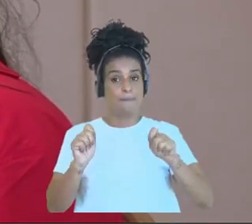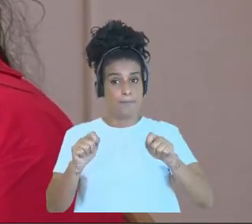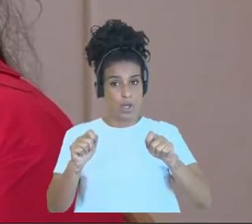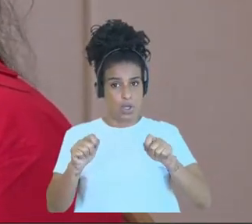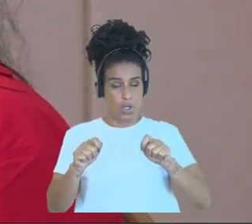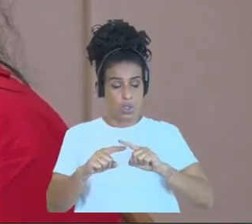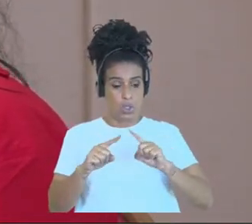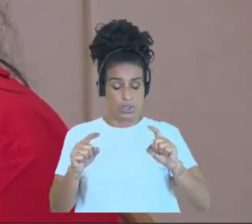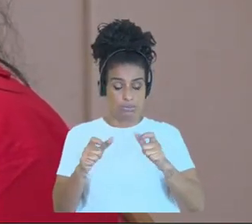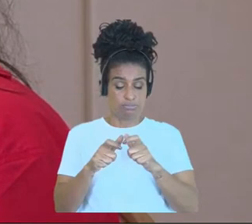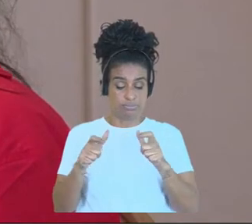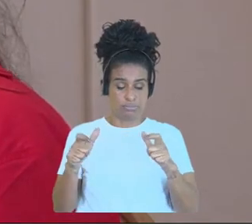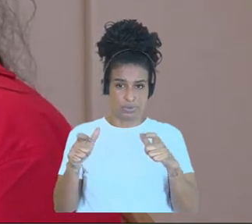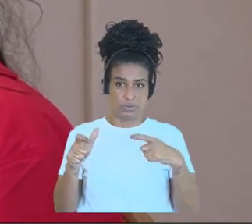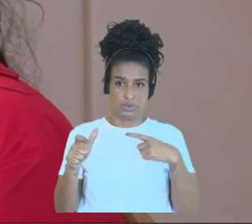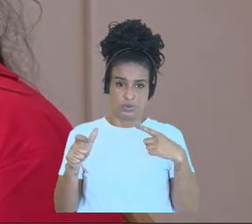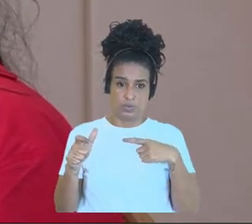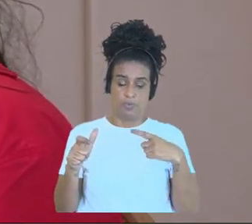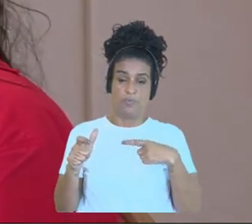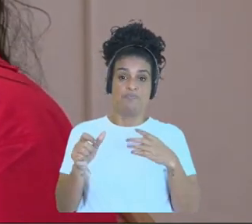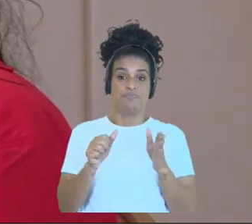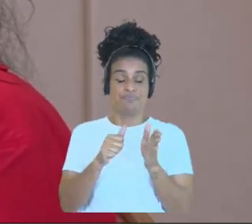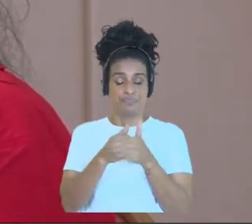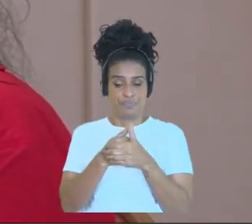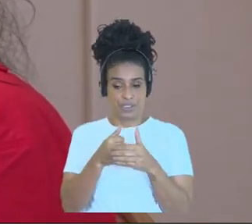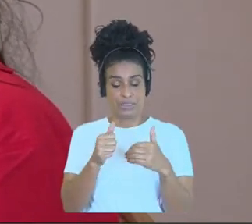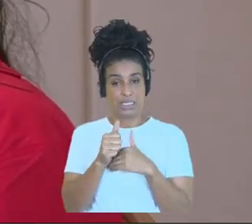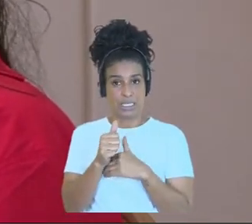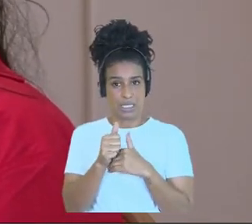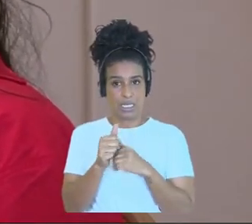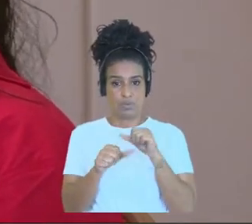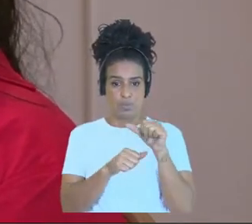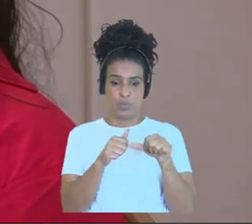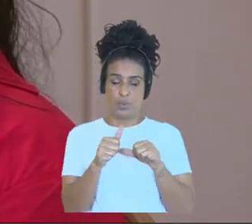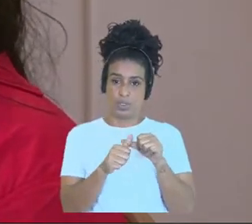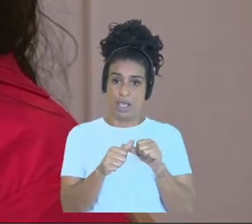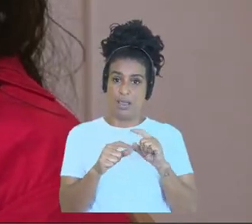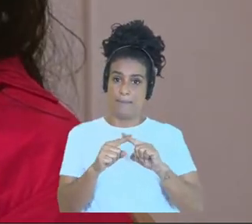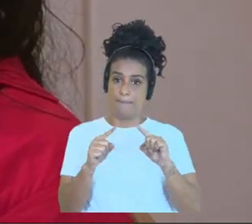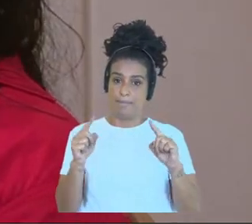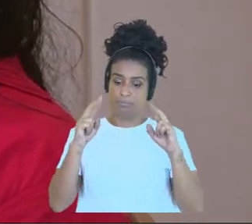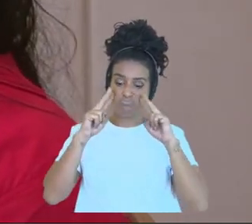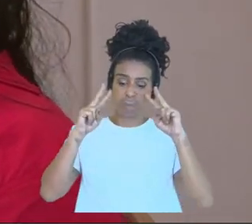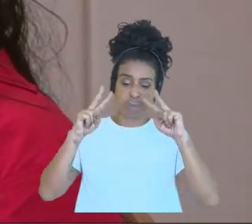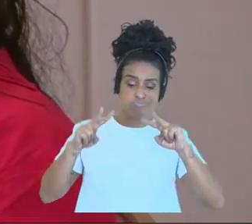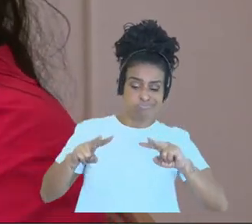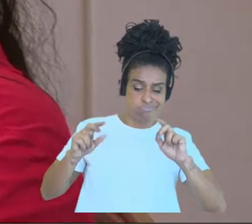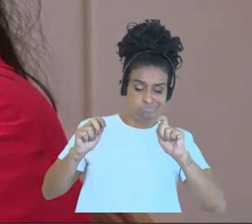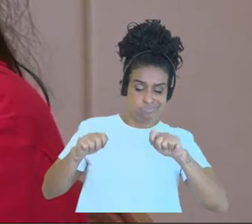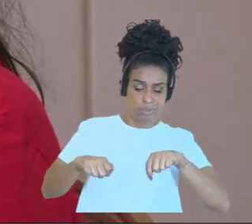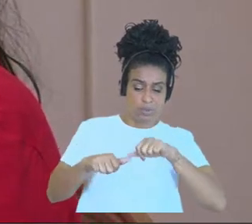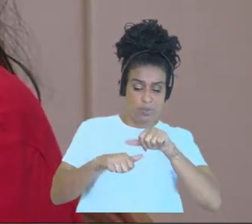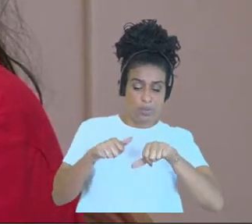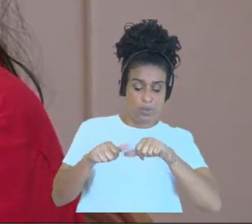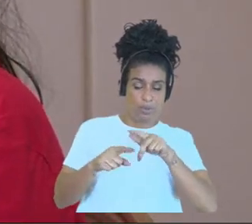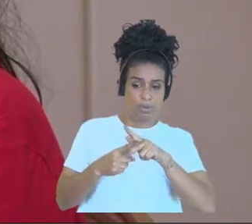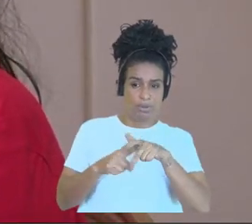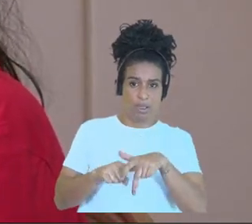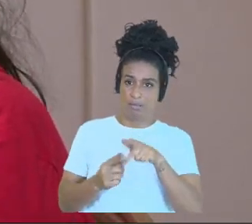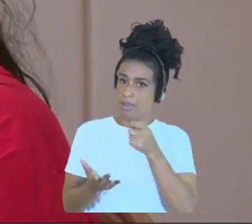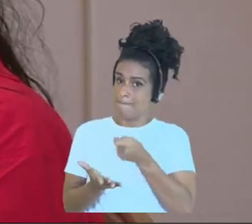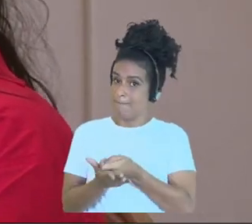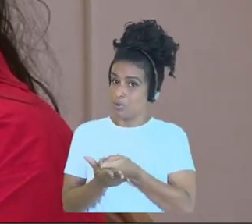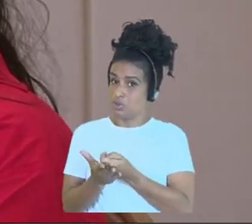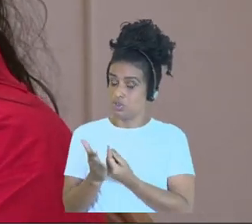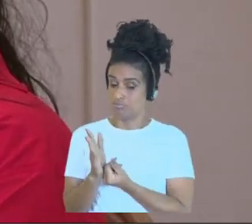dimensão de ser secreto ser mudada, mas eu não vejo a possibilidade de mudar a dimensão do